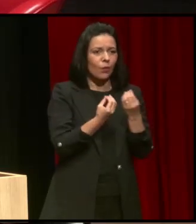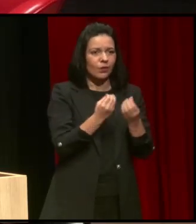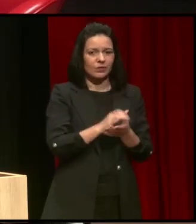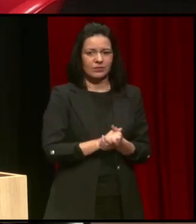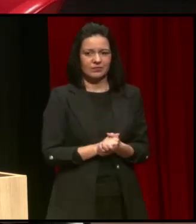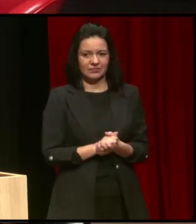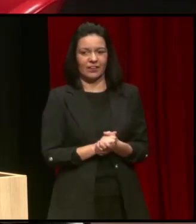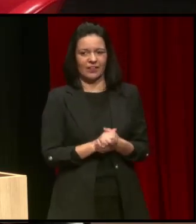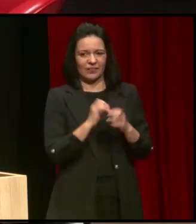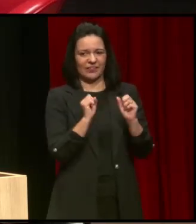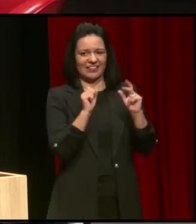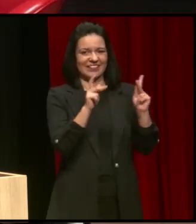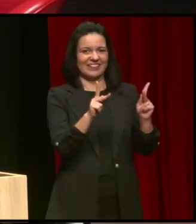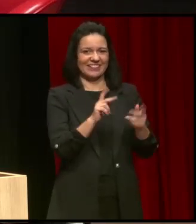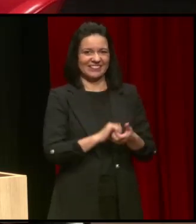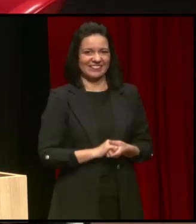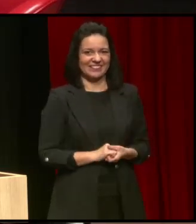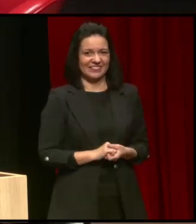Tudo bem.